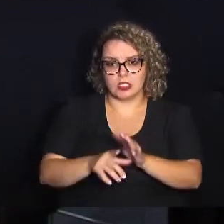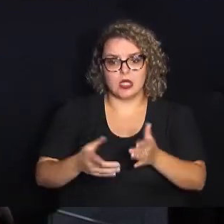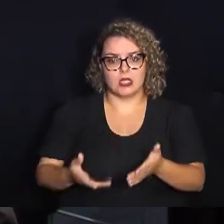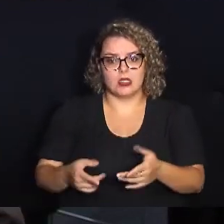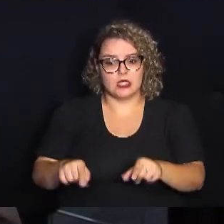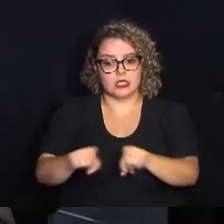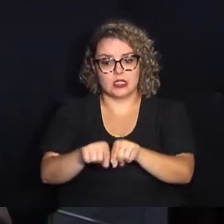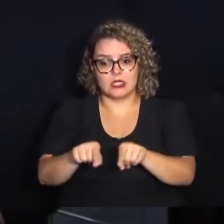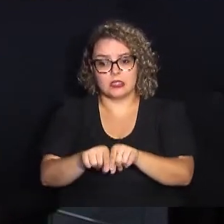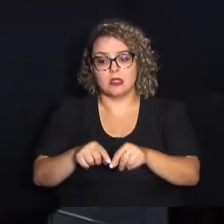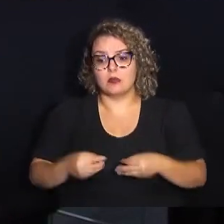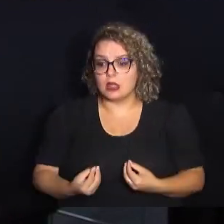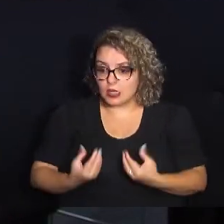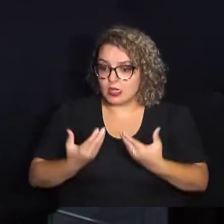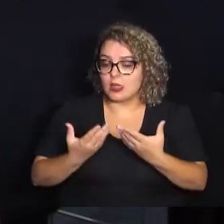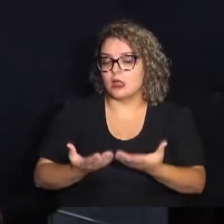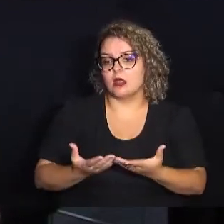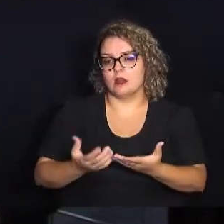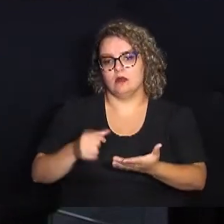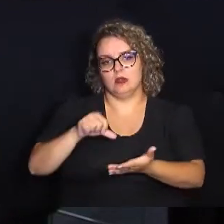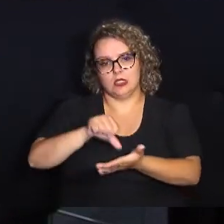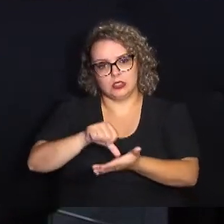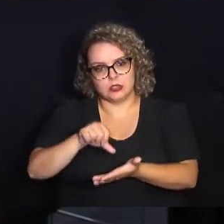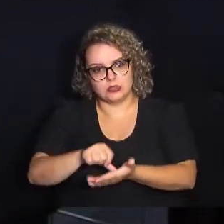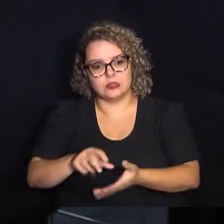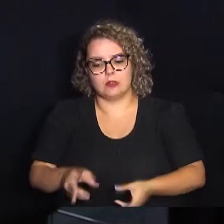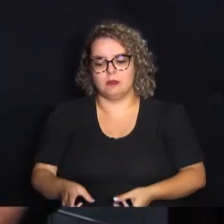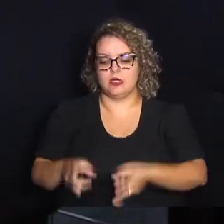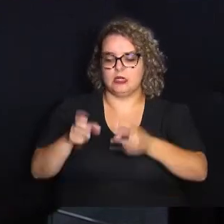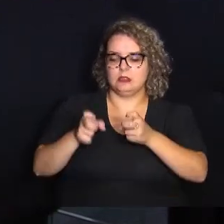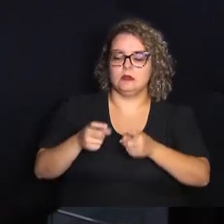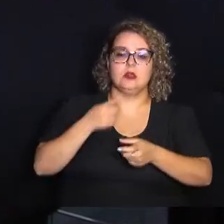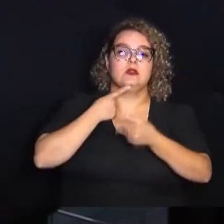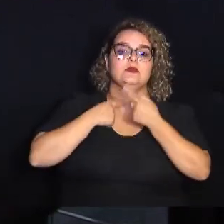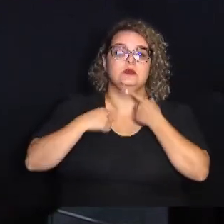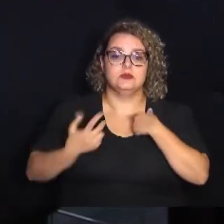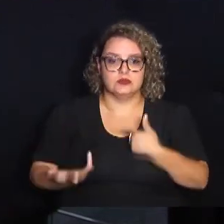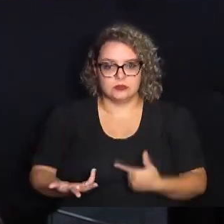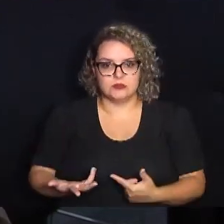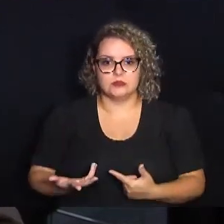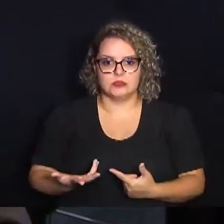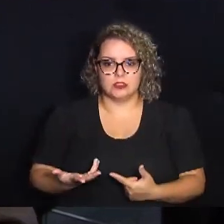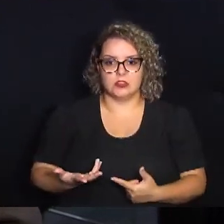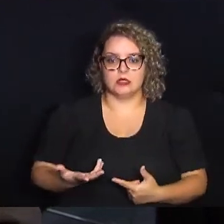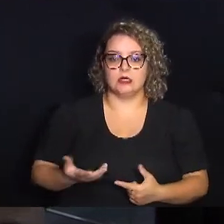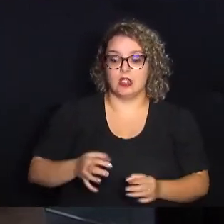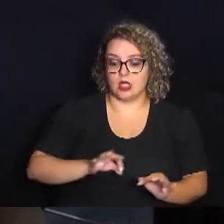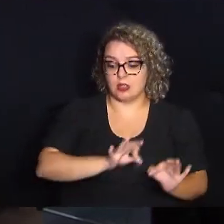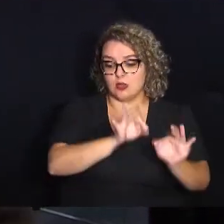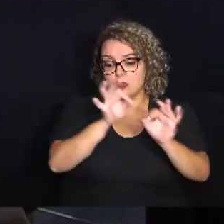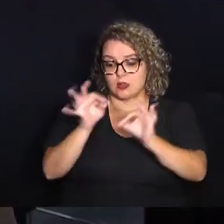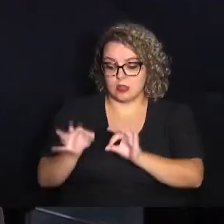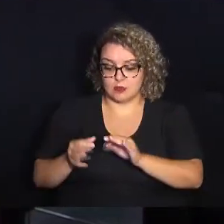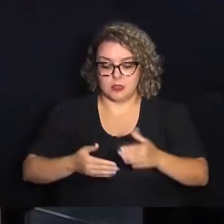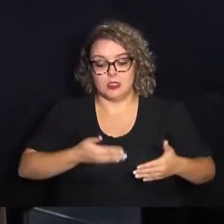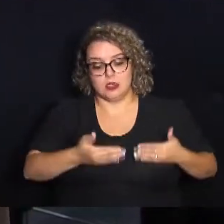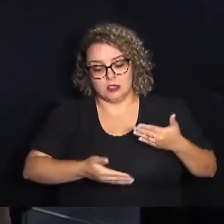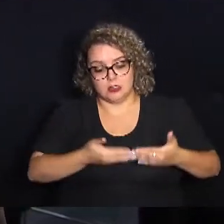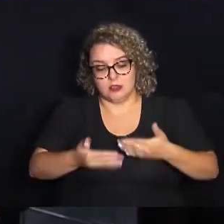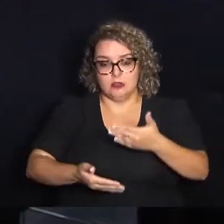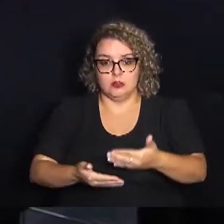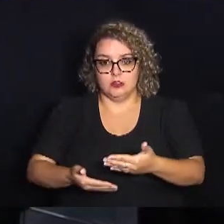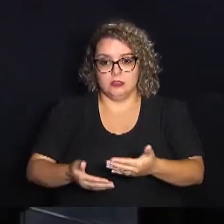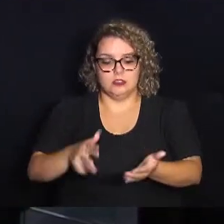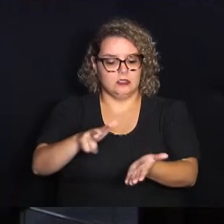legislação e também levando os núcleos identificando as necessidades dos núcleos acompanhando os